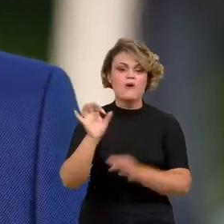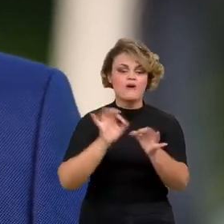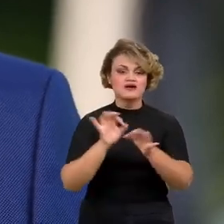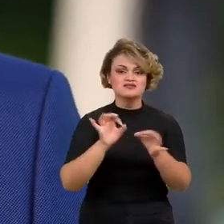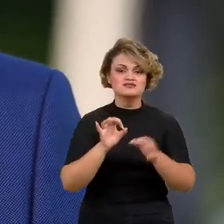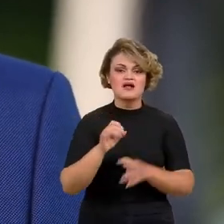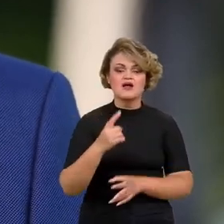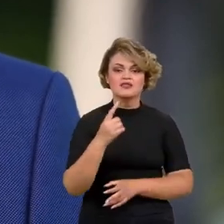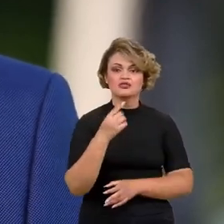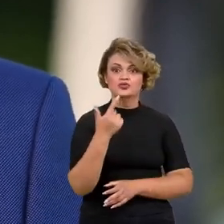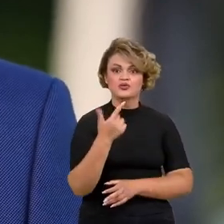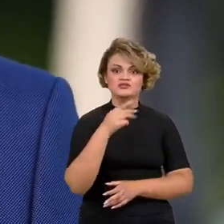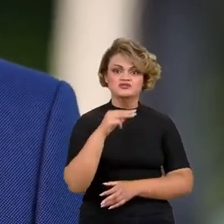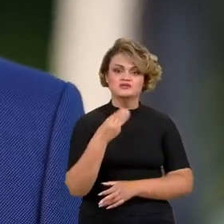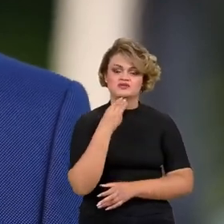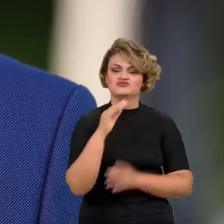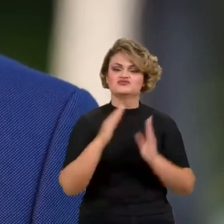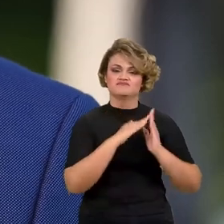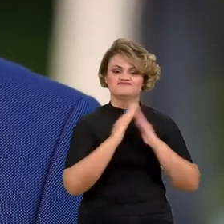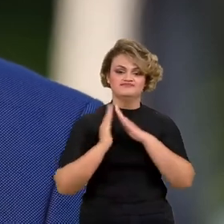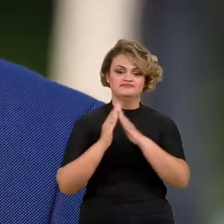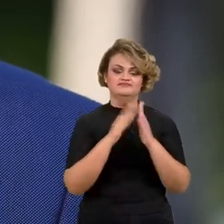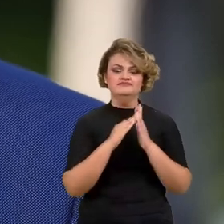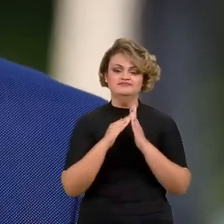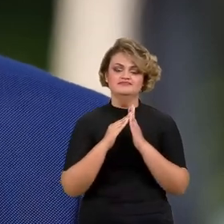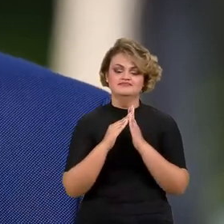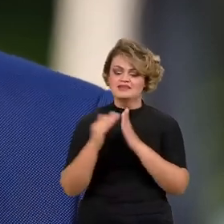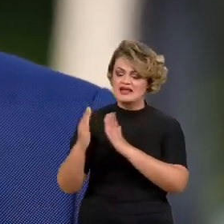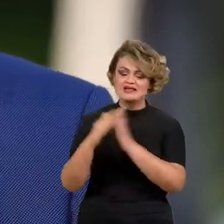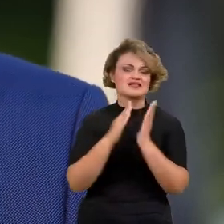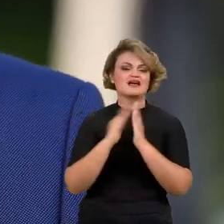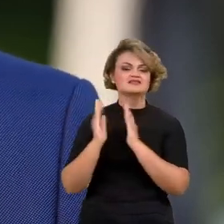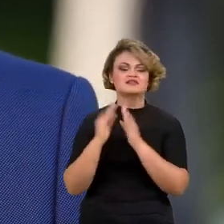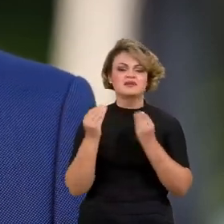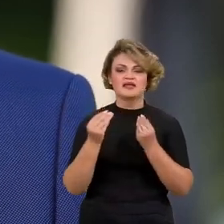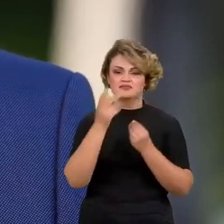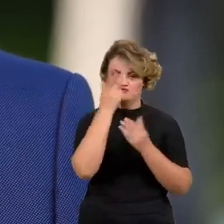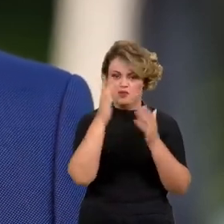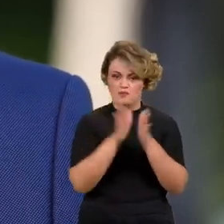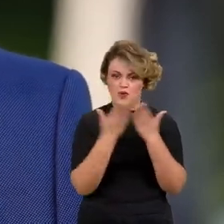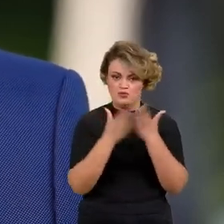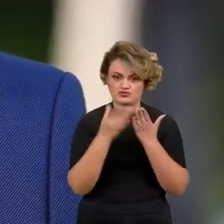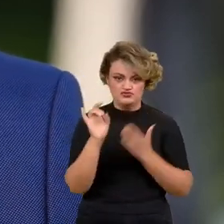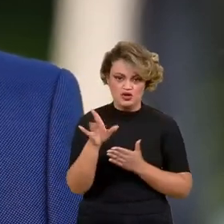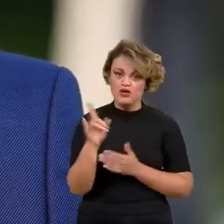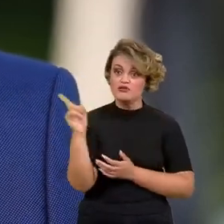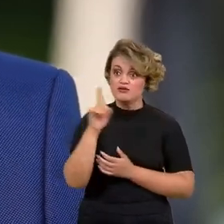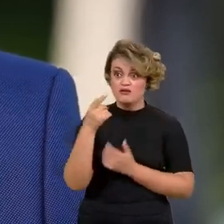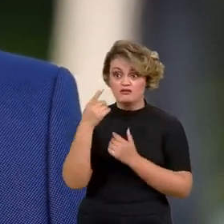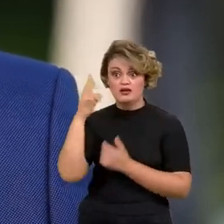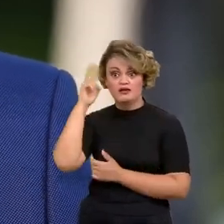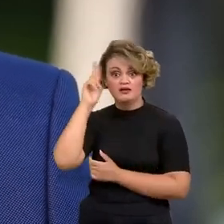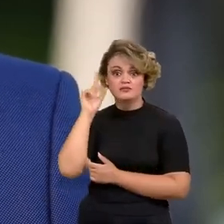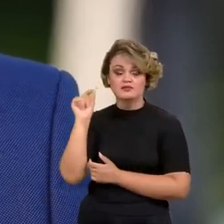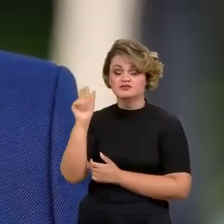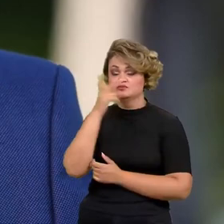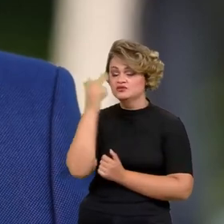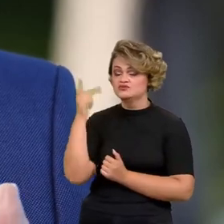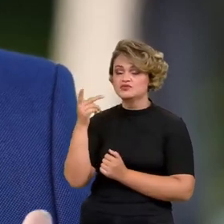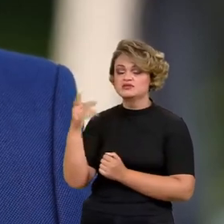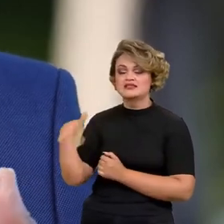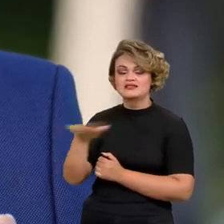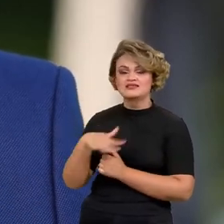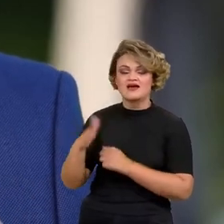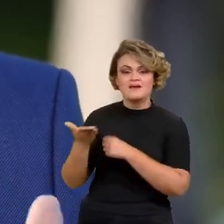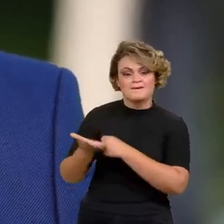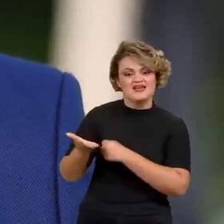e essa casa serão não apenas para as pessoas mais pobres mas nós também vamos ver casas para um setor médico da sociedade